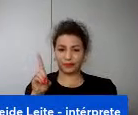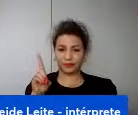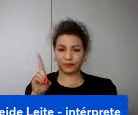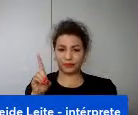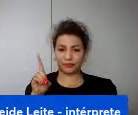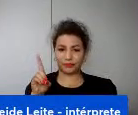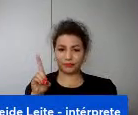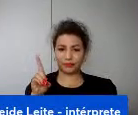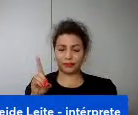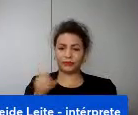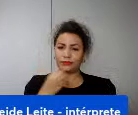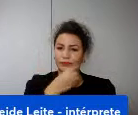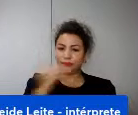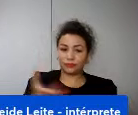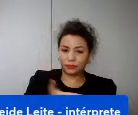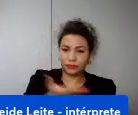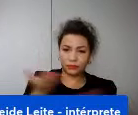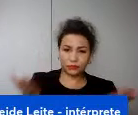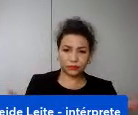a